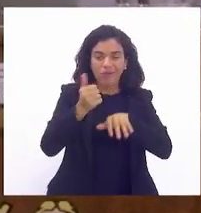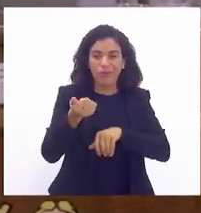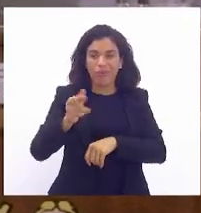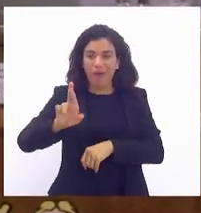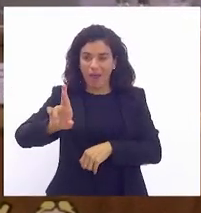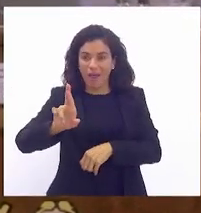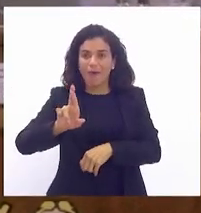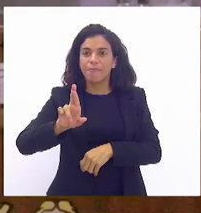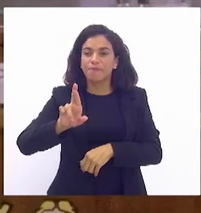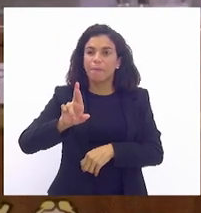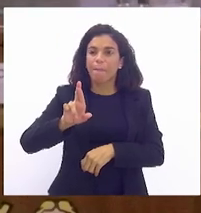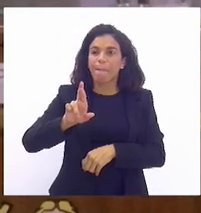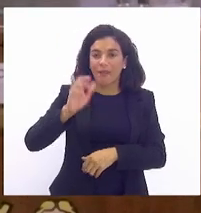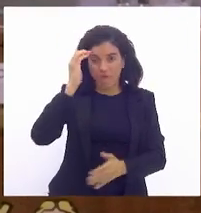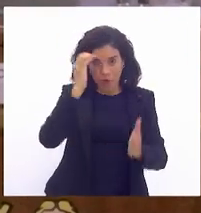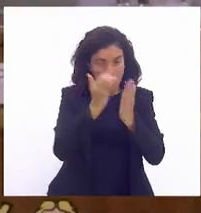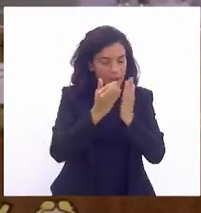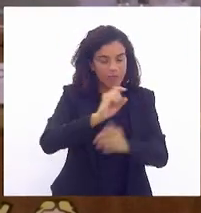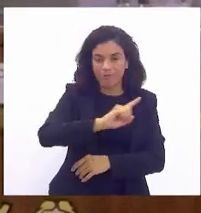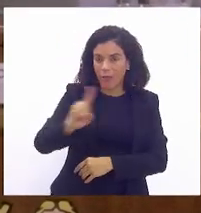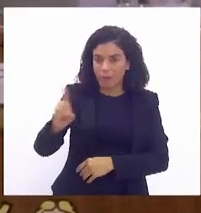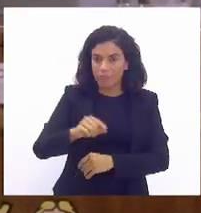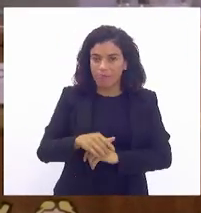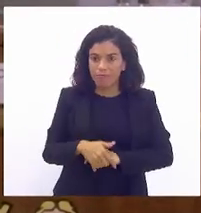etc. Alguma coisa cumprida? Não.